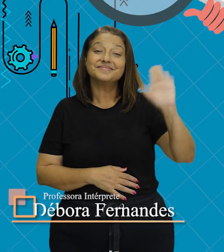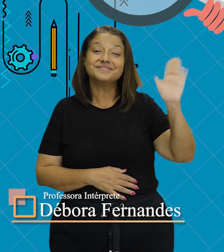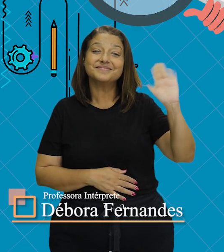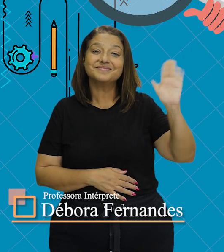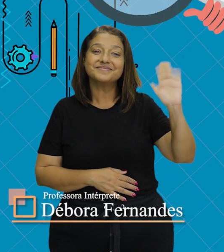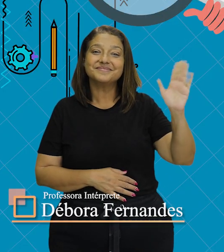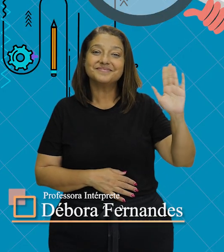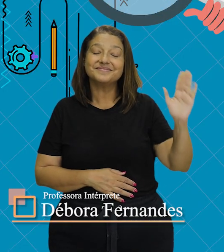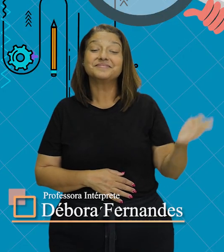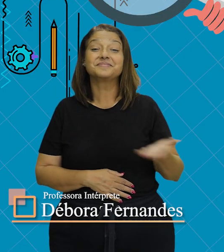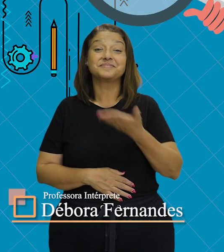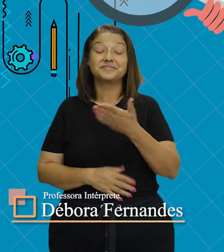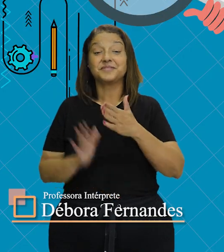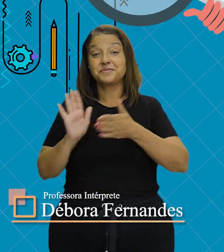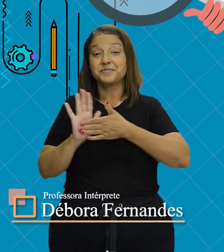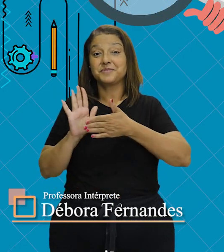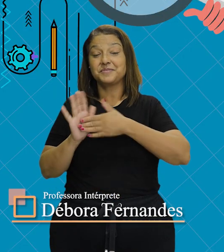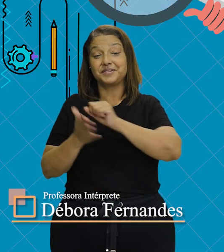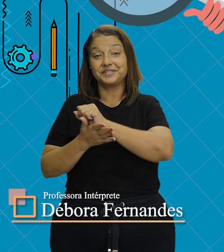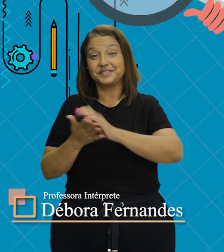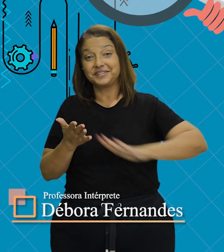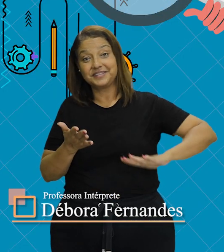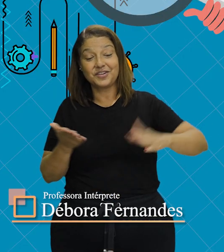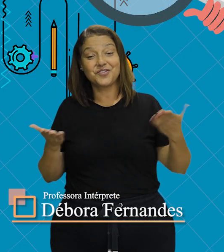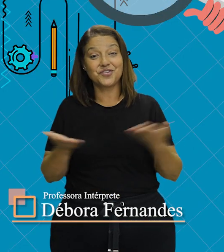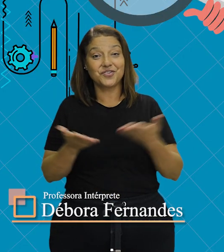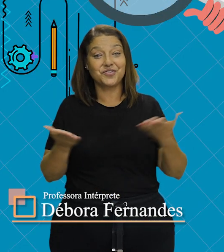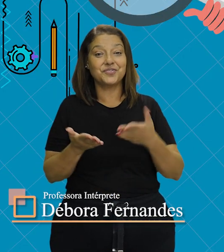Olá, pessoal! Na proposta de atividade de